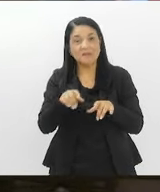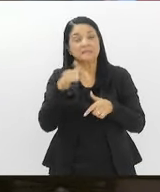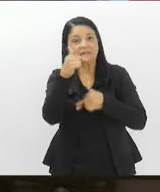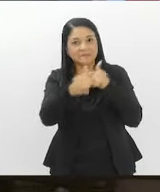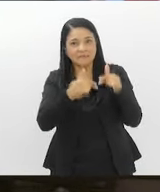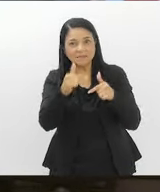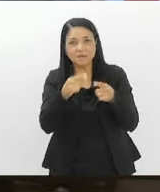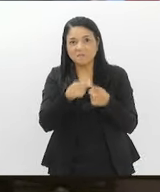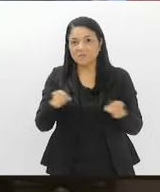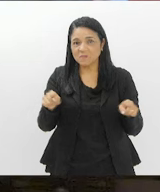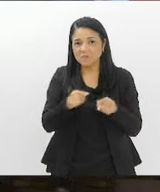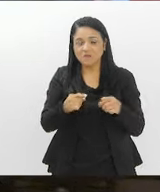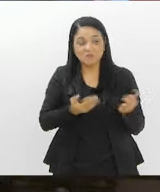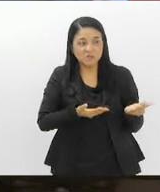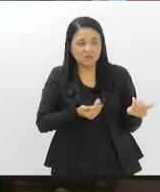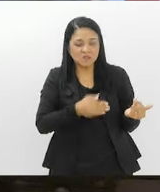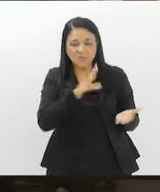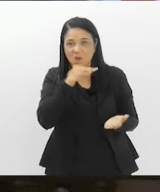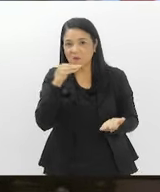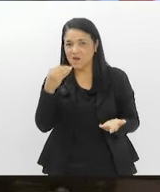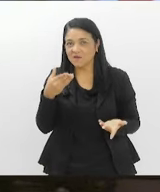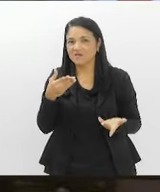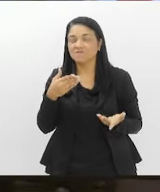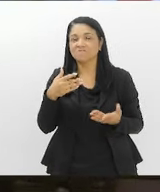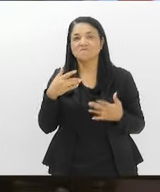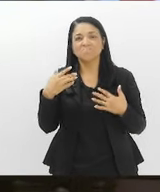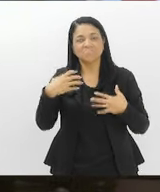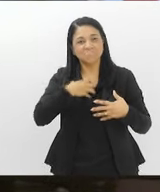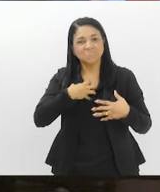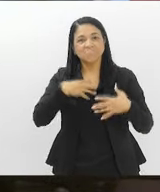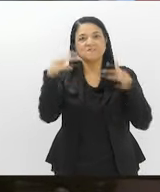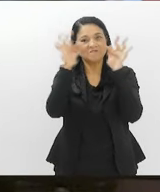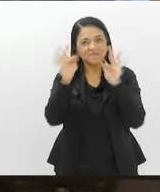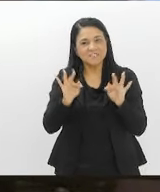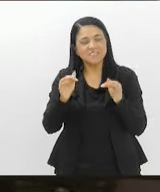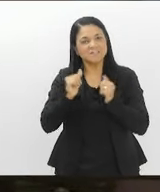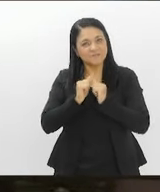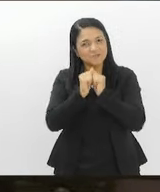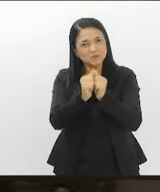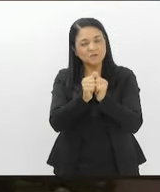música quando jovem. Feliz em vê-lo aqui conosco. Muito tempo que